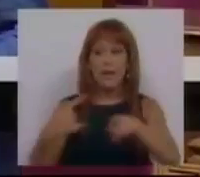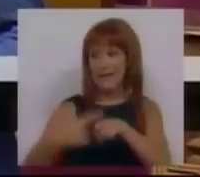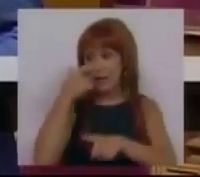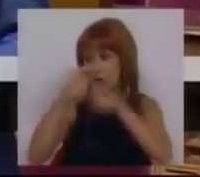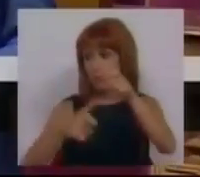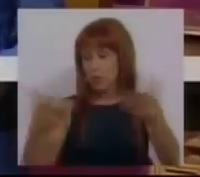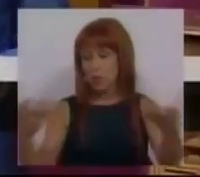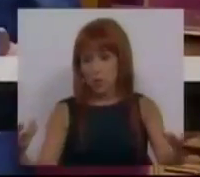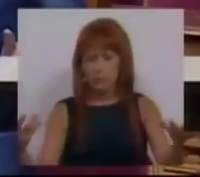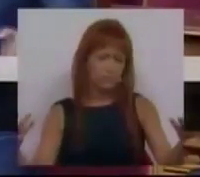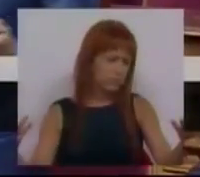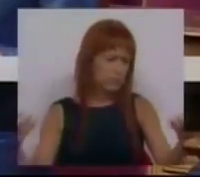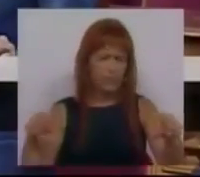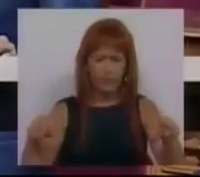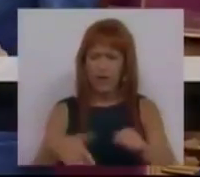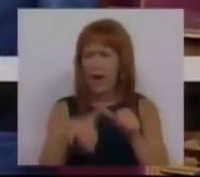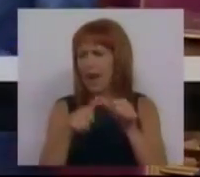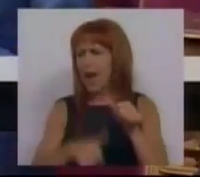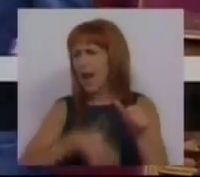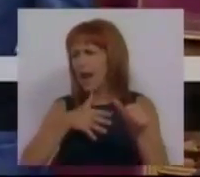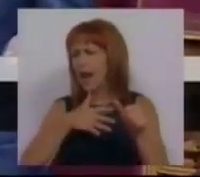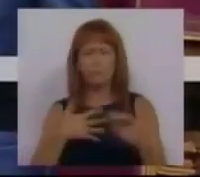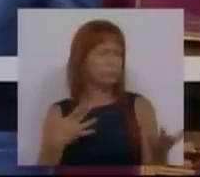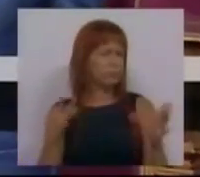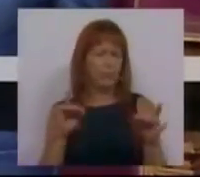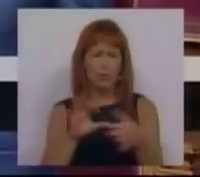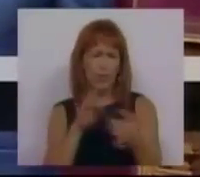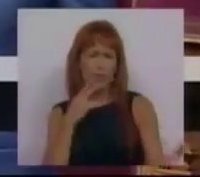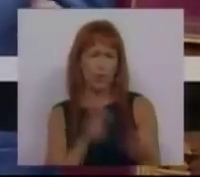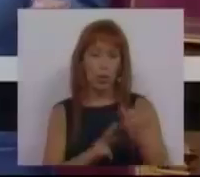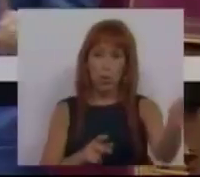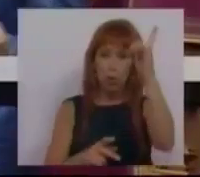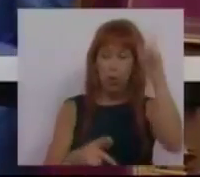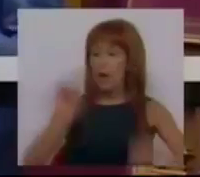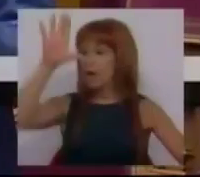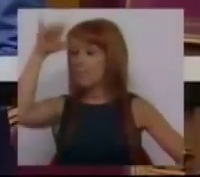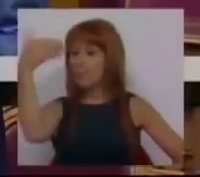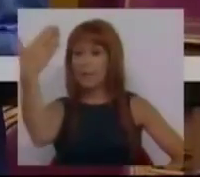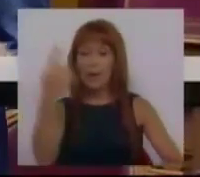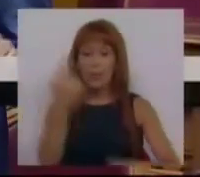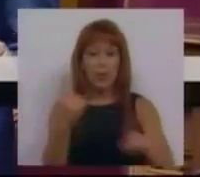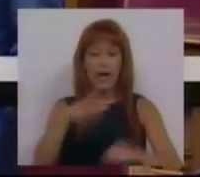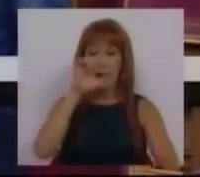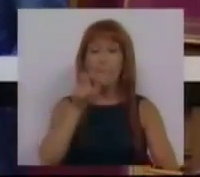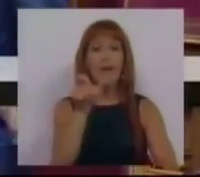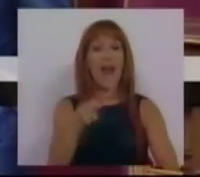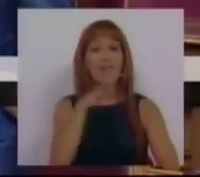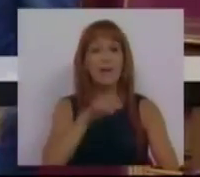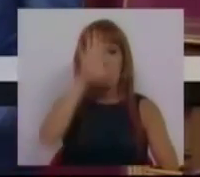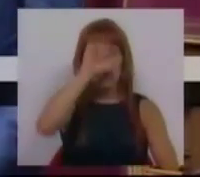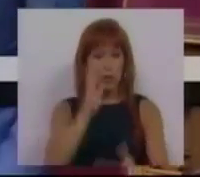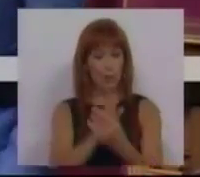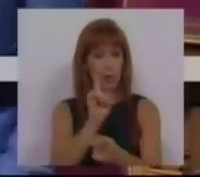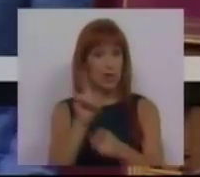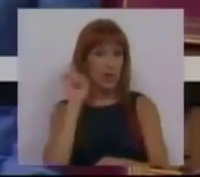dos contribuintes. Ora, esta narrativa não cola com a realidade. Em primeiro lugar, porque a palavra do Governo, neste